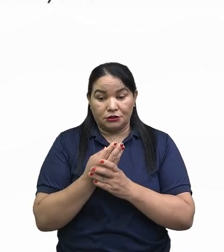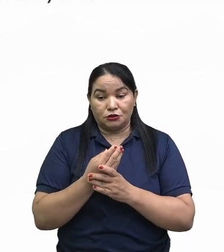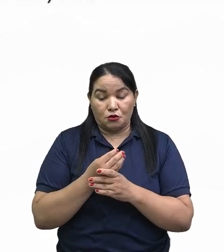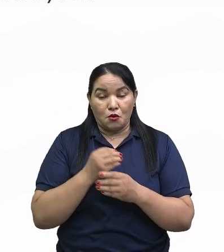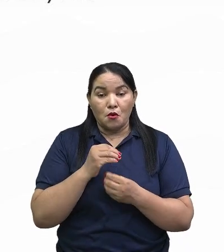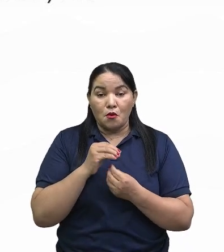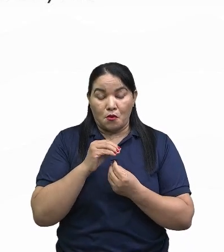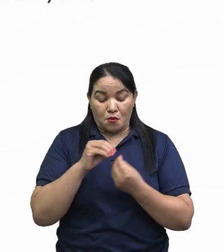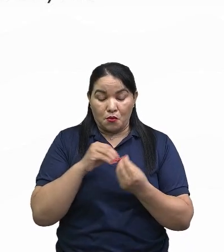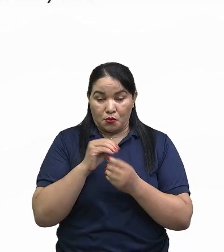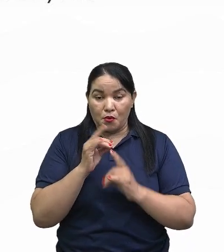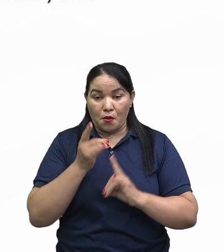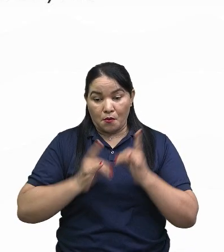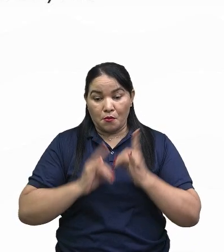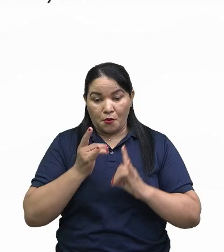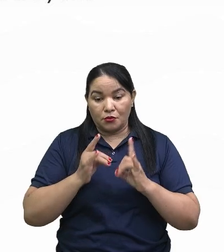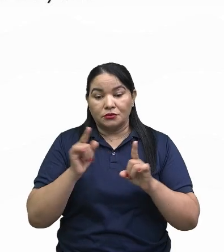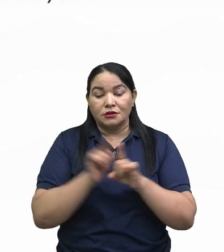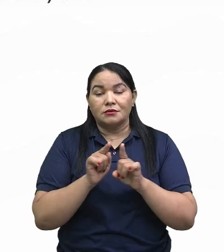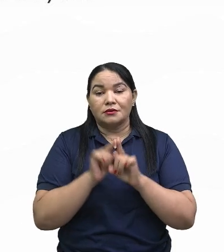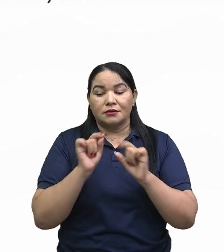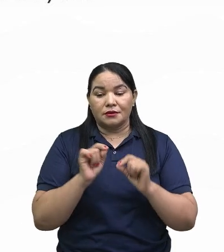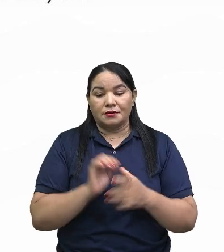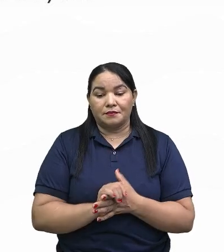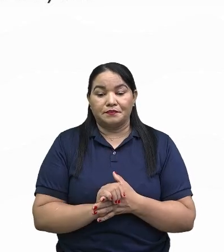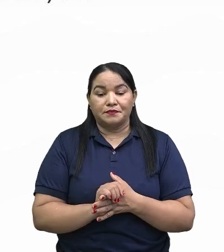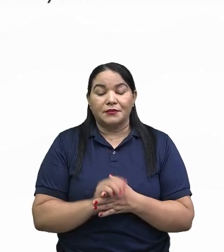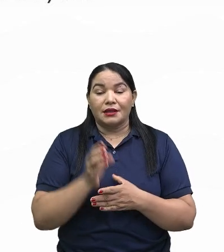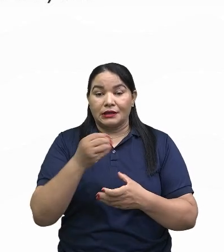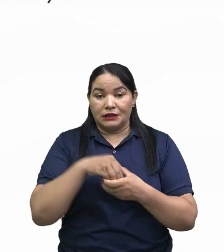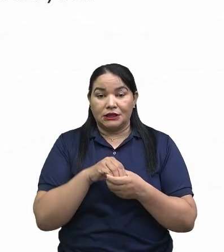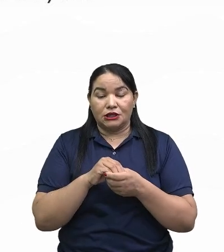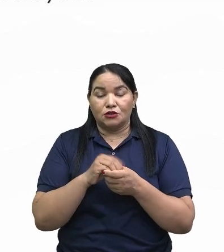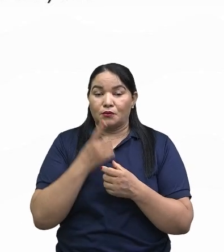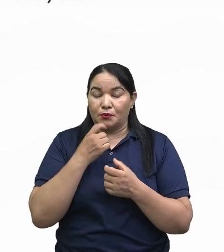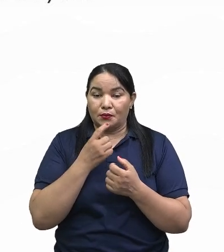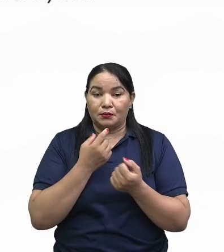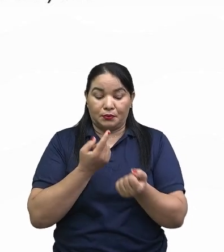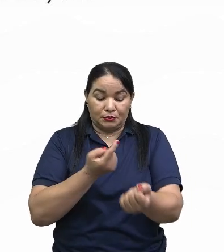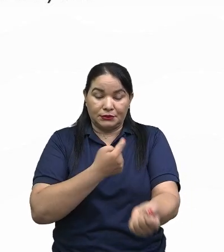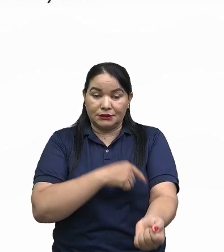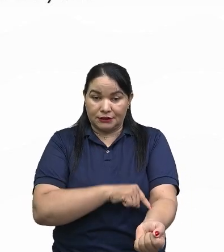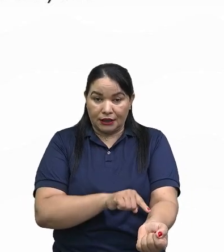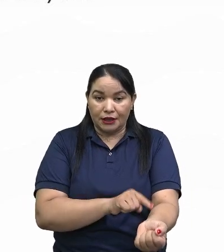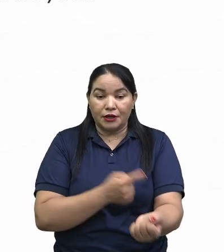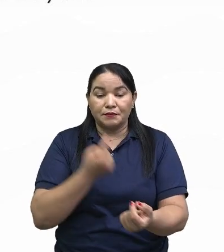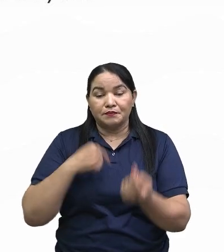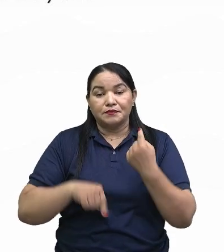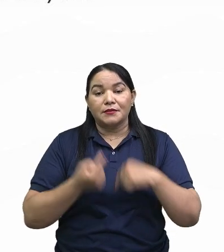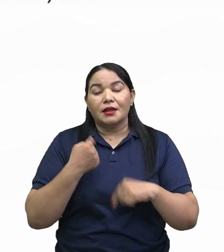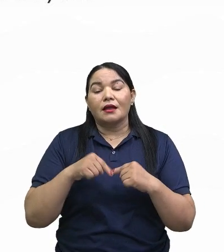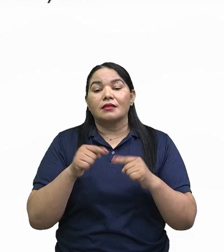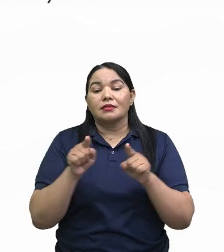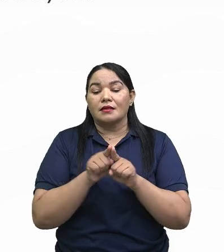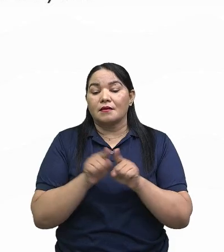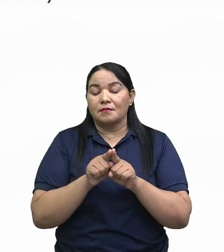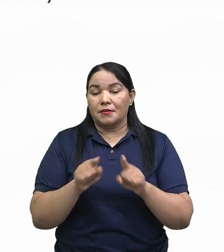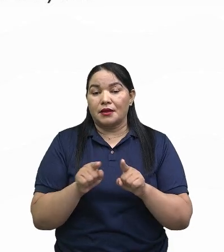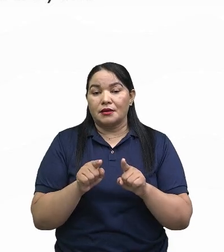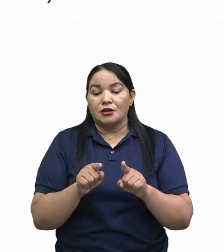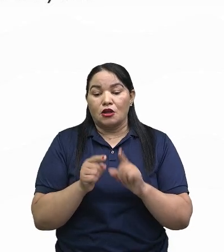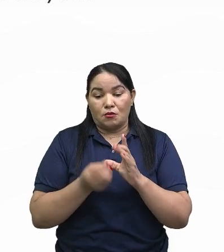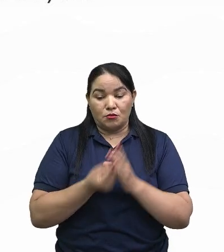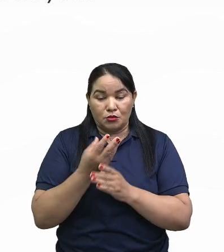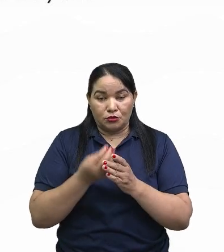hormônios insulina e glucagon, que são lançados dentro da corrente sanguínea, mas ele também